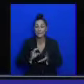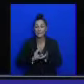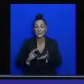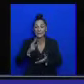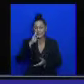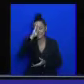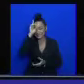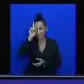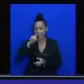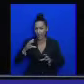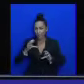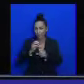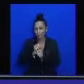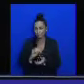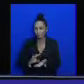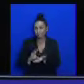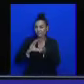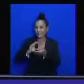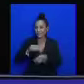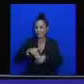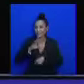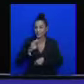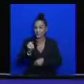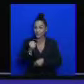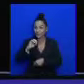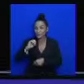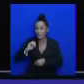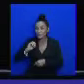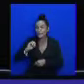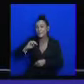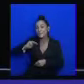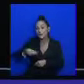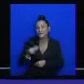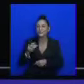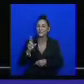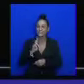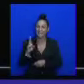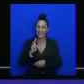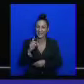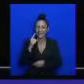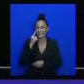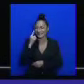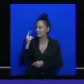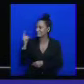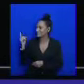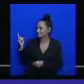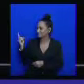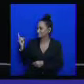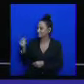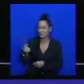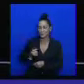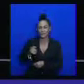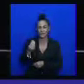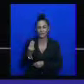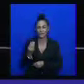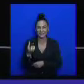Prêmio principal acumulado em mais de R$ 8 milhões. Vem chegando mais um número, 36,